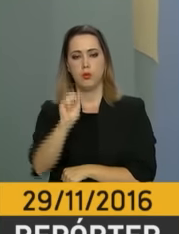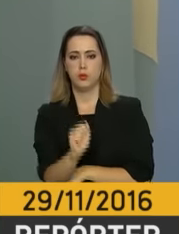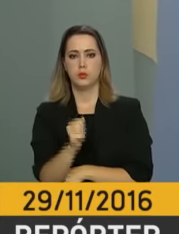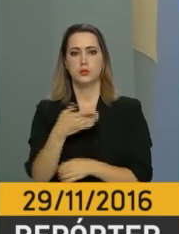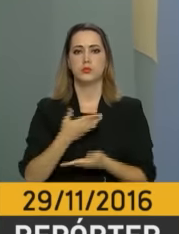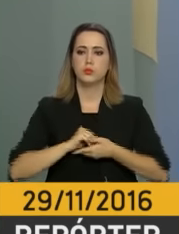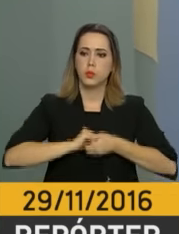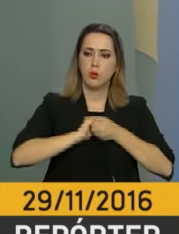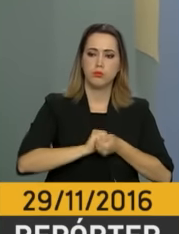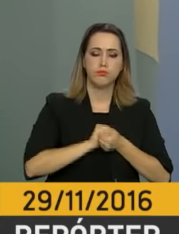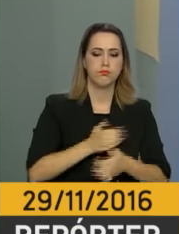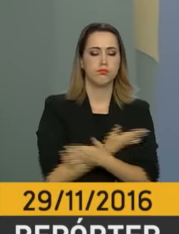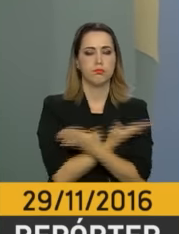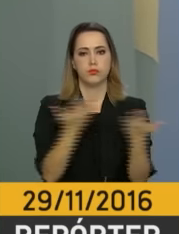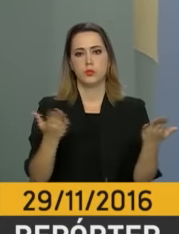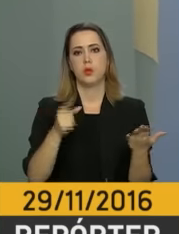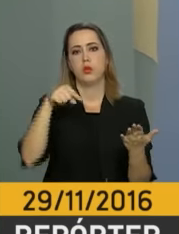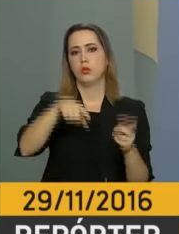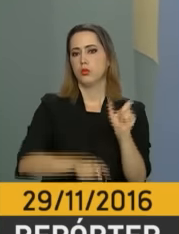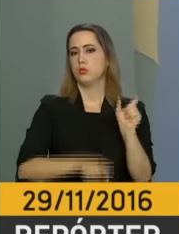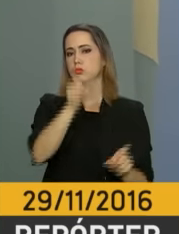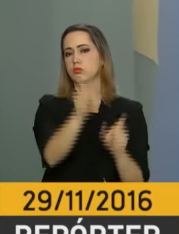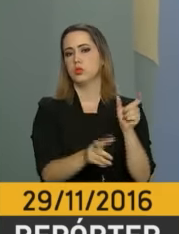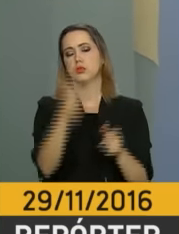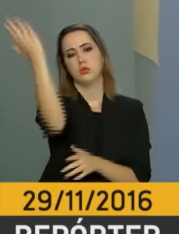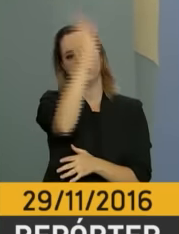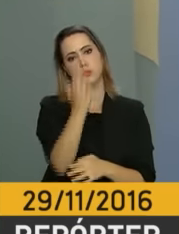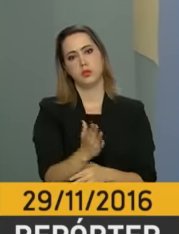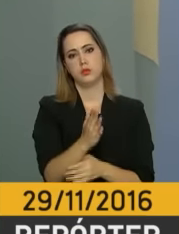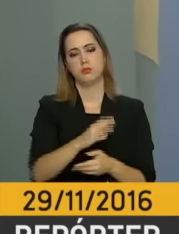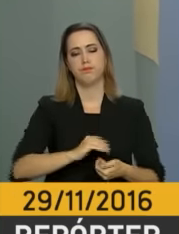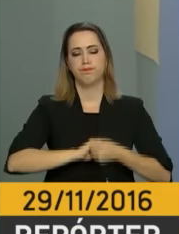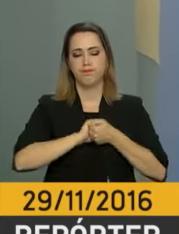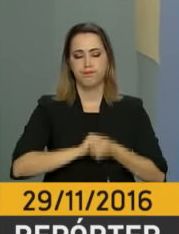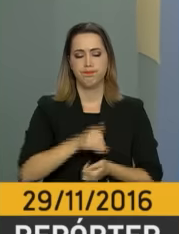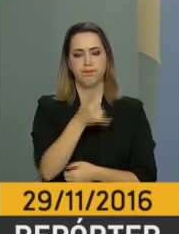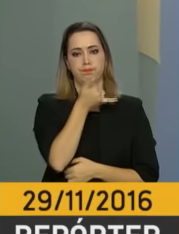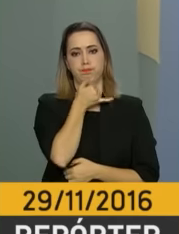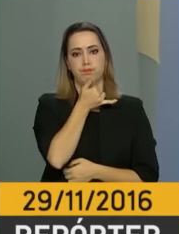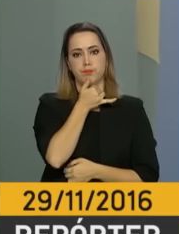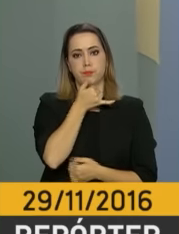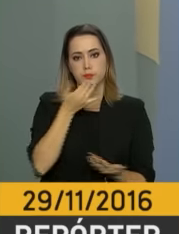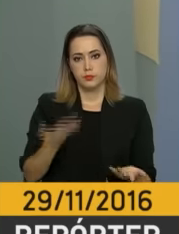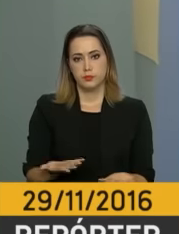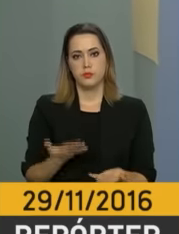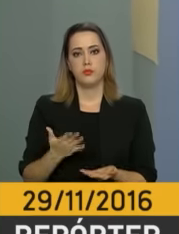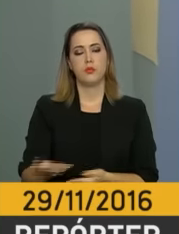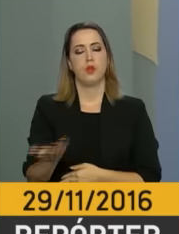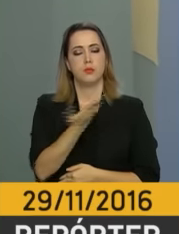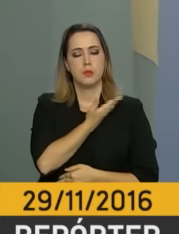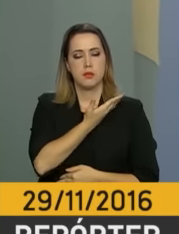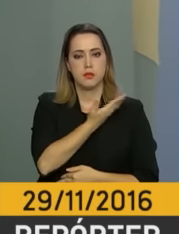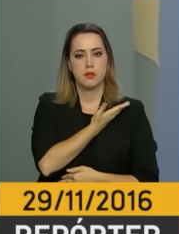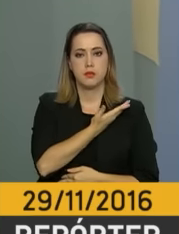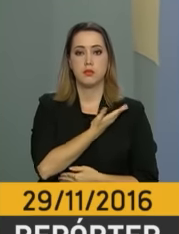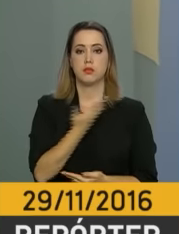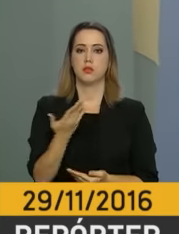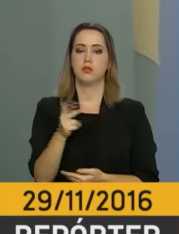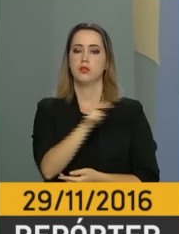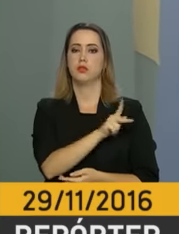todos os brasileiros e familiares das vítimas o seu pesar. Em gesto de grande amizade, o presidente